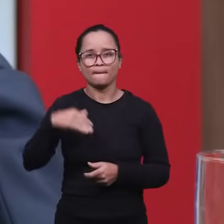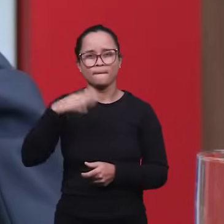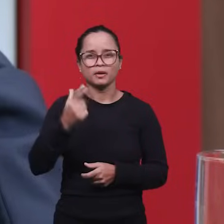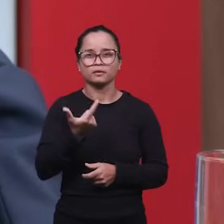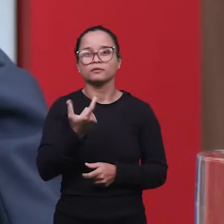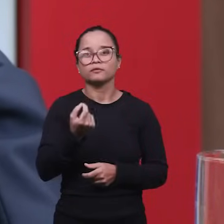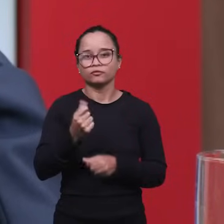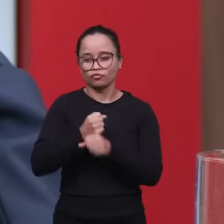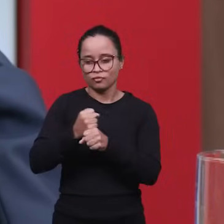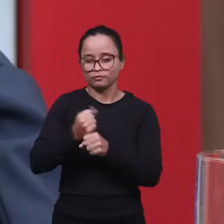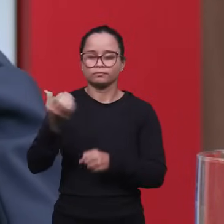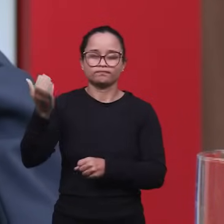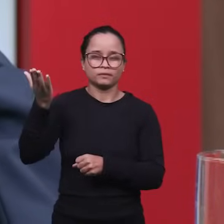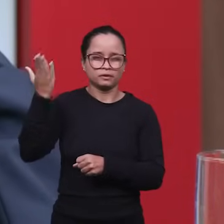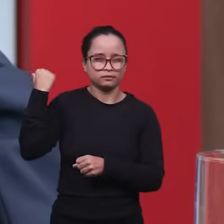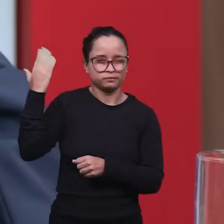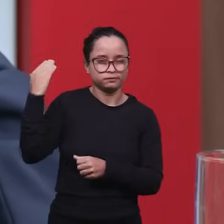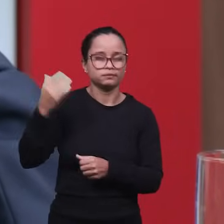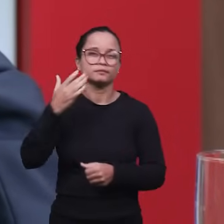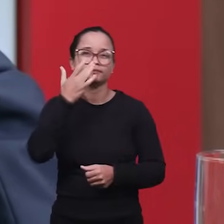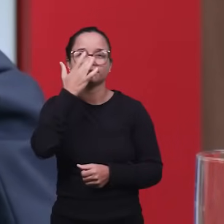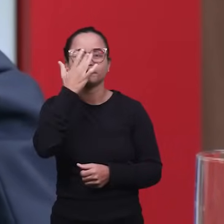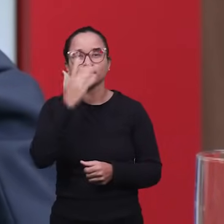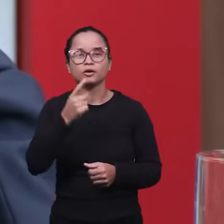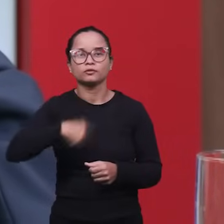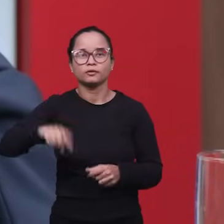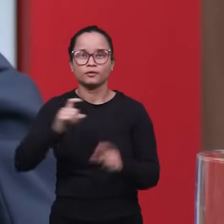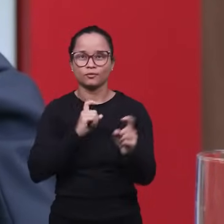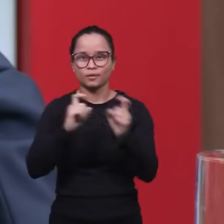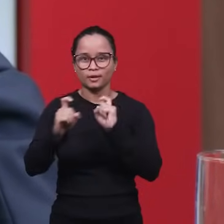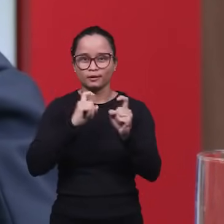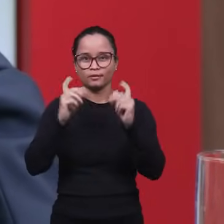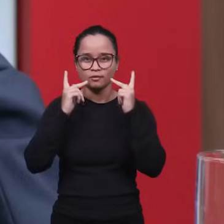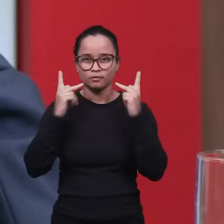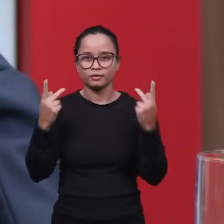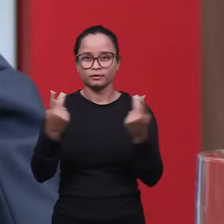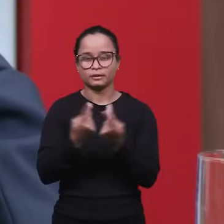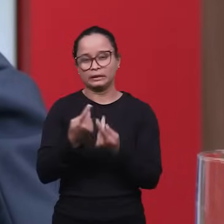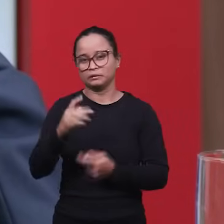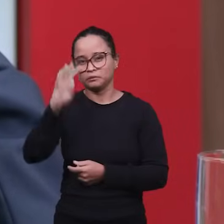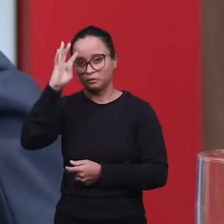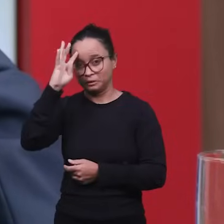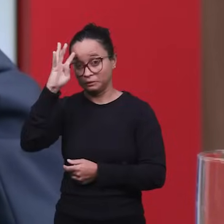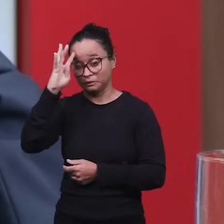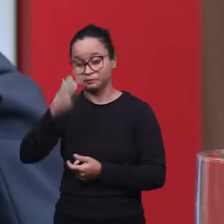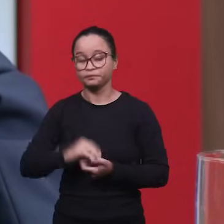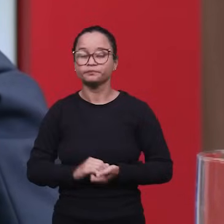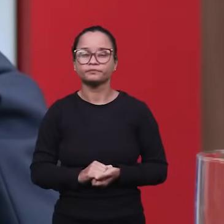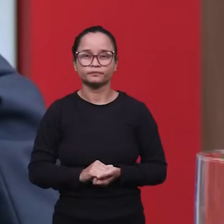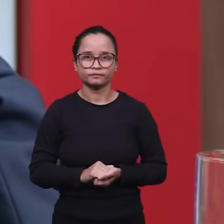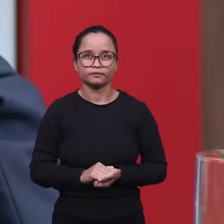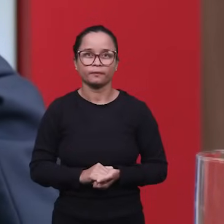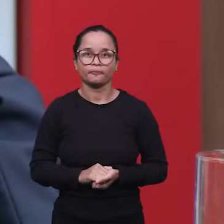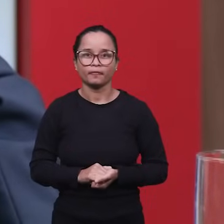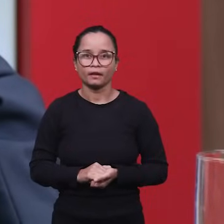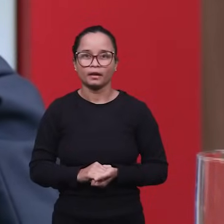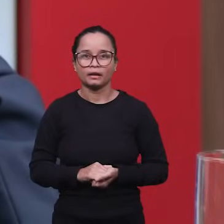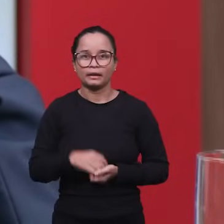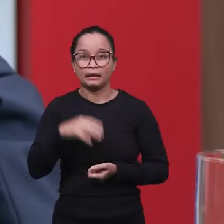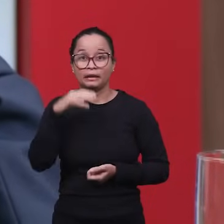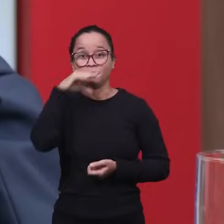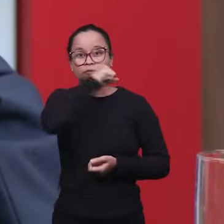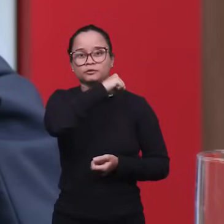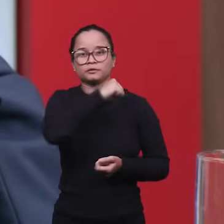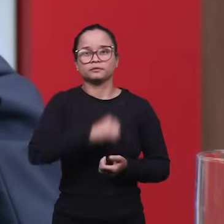de 20 anos atrás, nós estávamos numa reunião lá no presbitério, na quarta-feira, e de